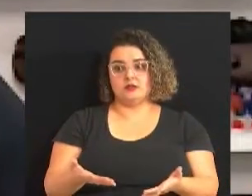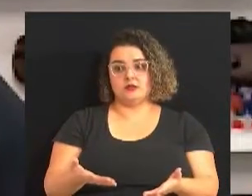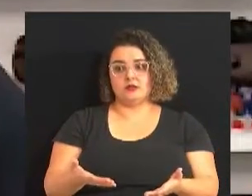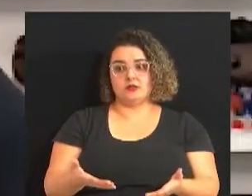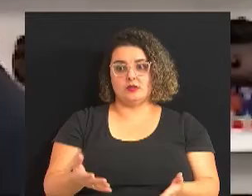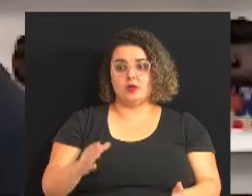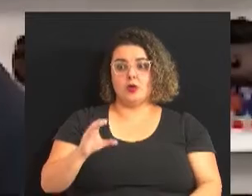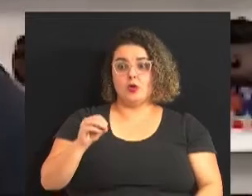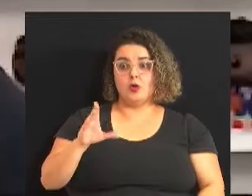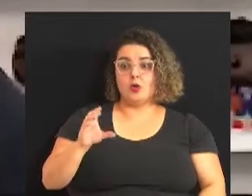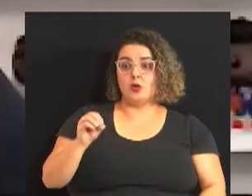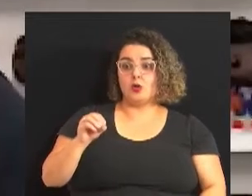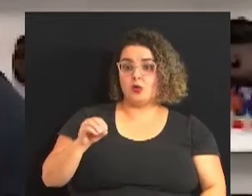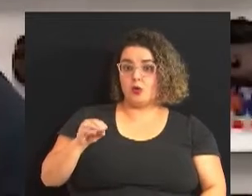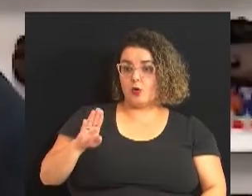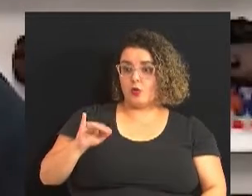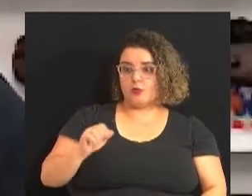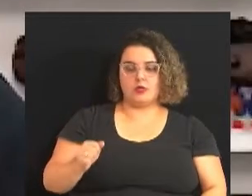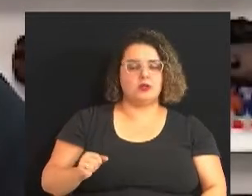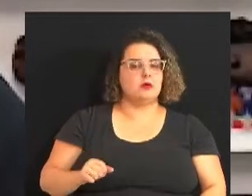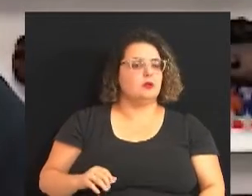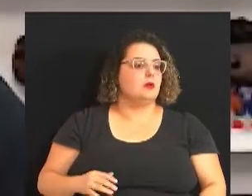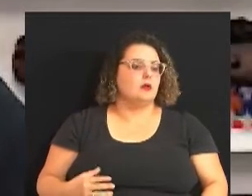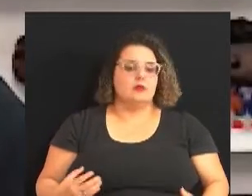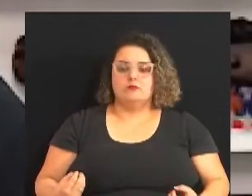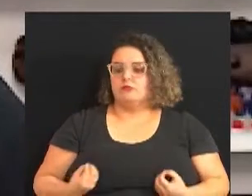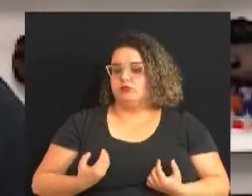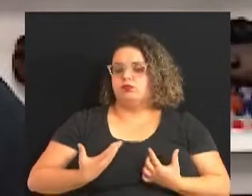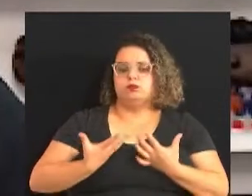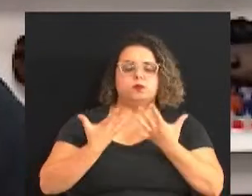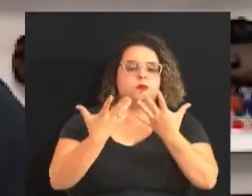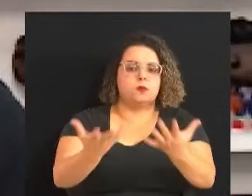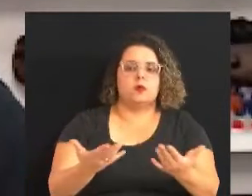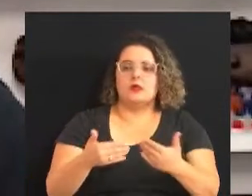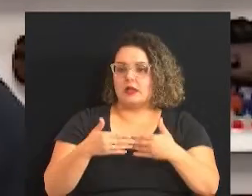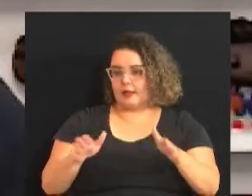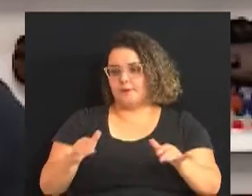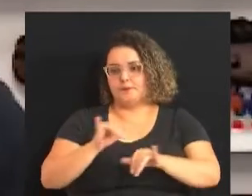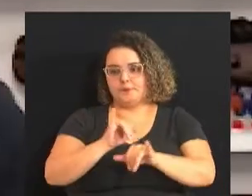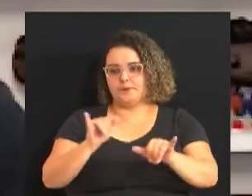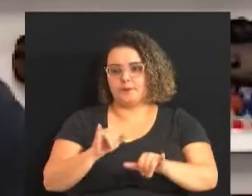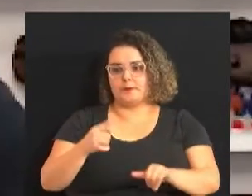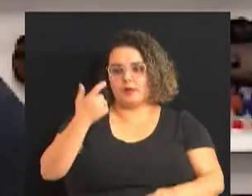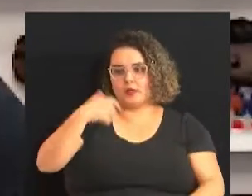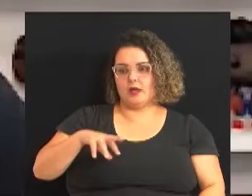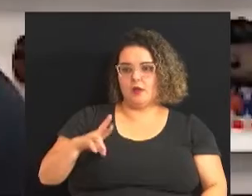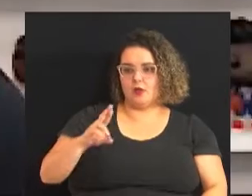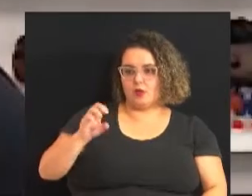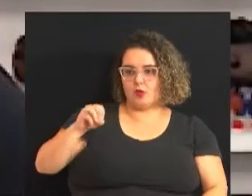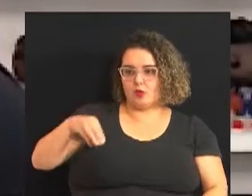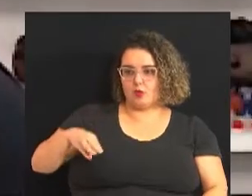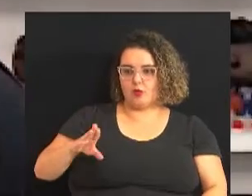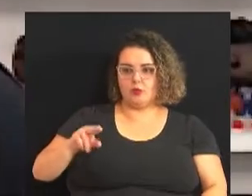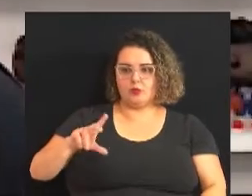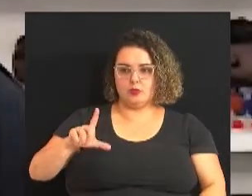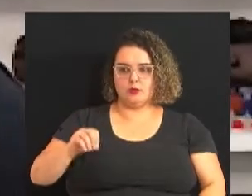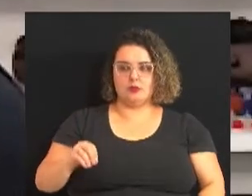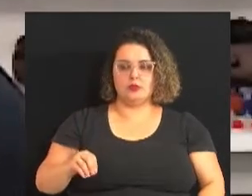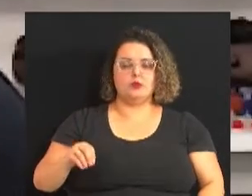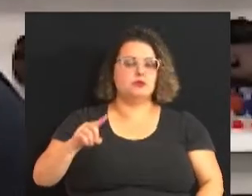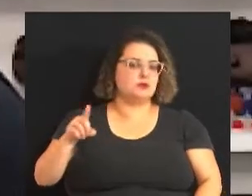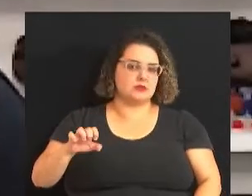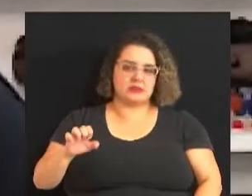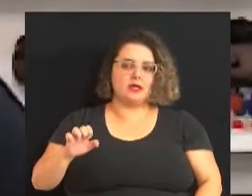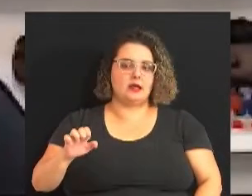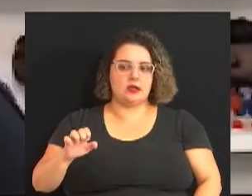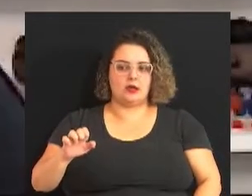colombiano jogava a vida naquela partida, a gente até na abertura da transmissão, eu, o Rômulo e o Zé Boquinha, a gente falou que seria um milagre a Colômbia ganhar, até